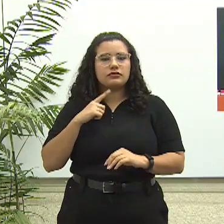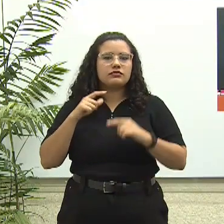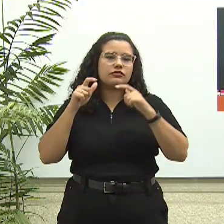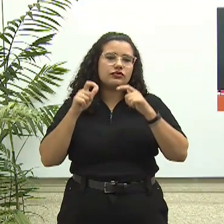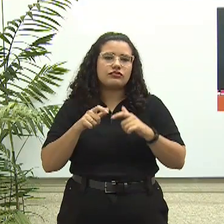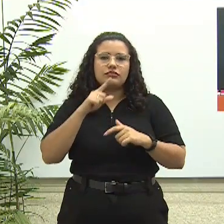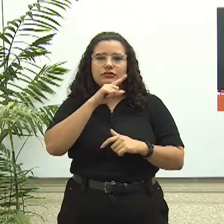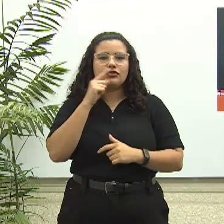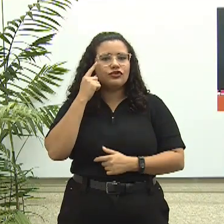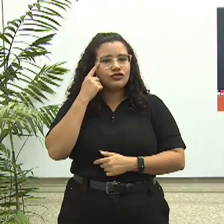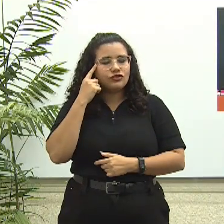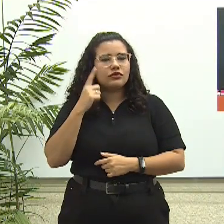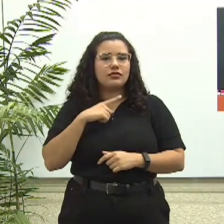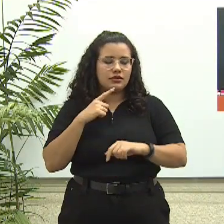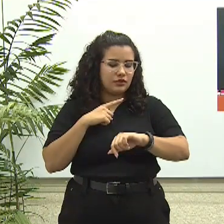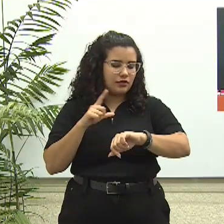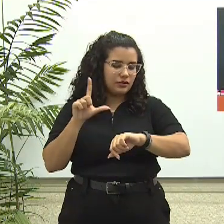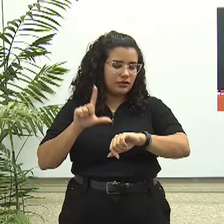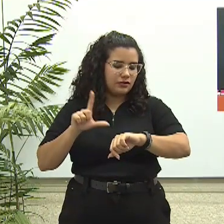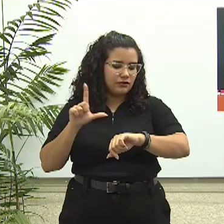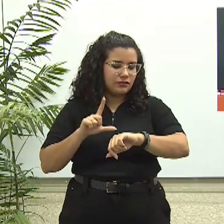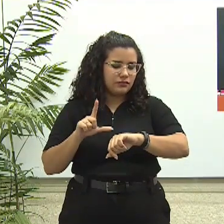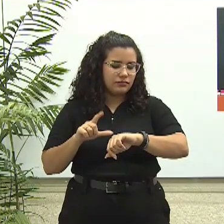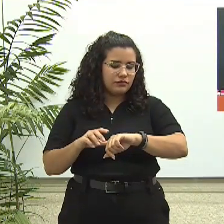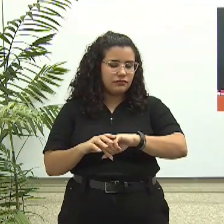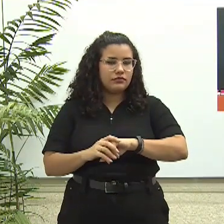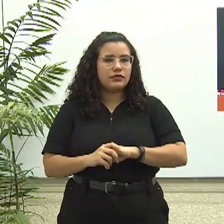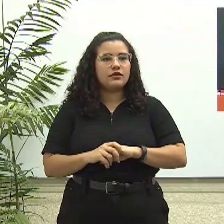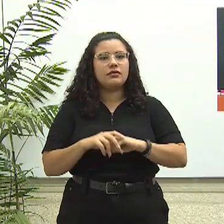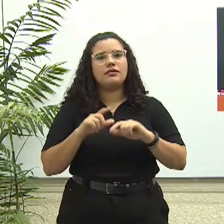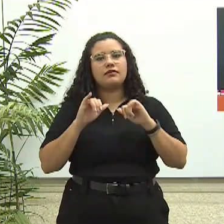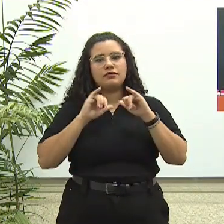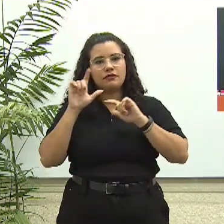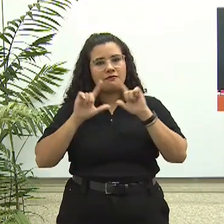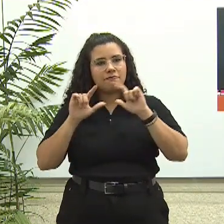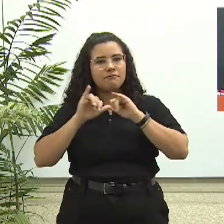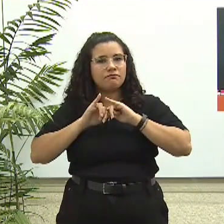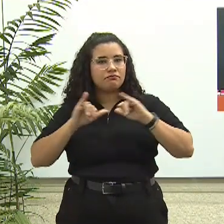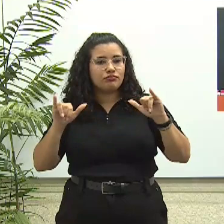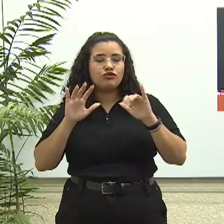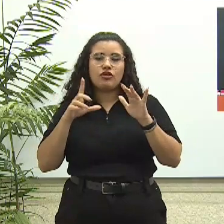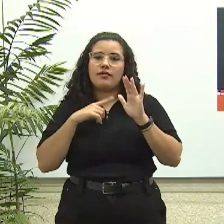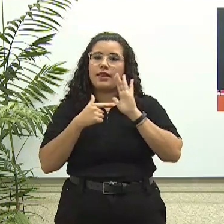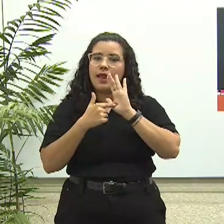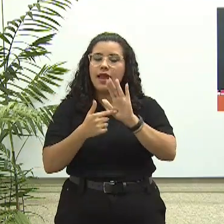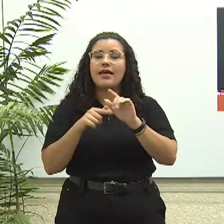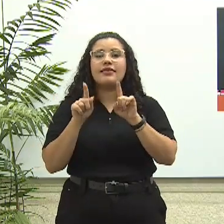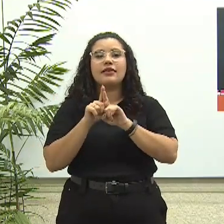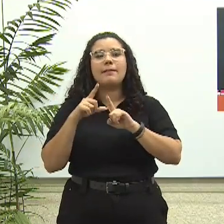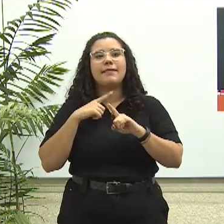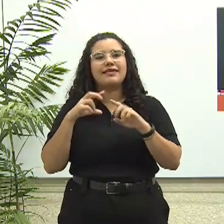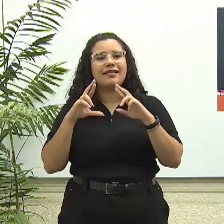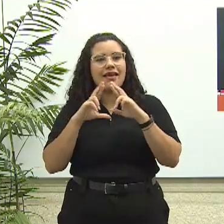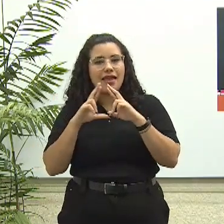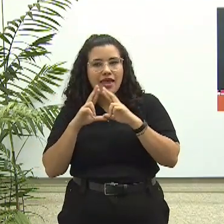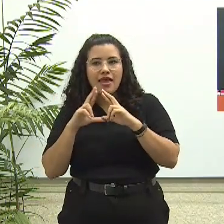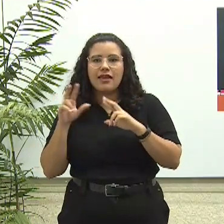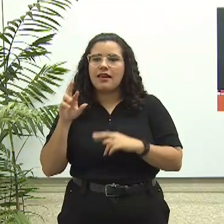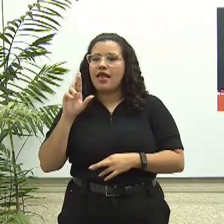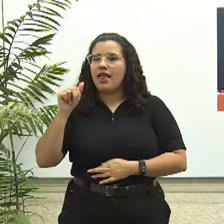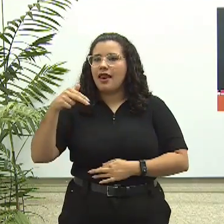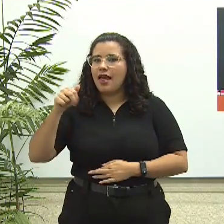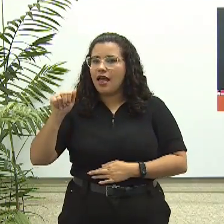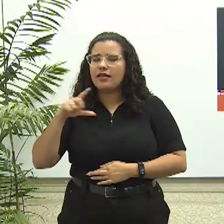telejornal as marcas né KFC já tem um né apresentando a Renner tem a Renata a outra tem da